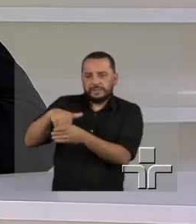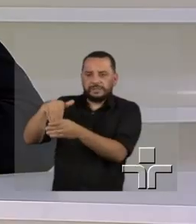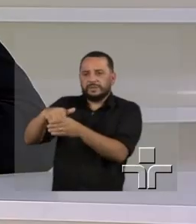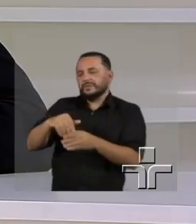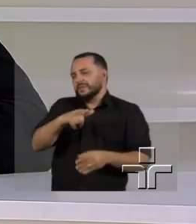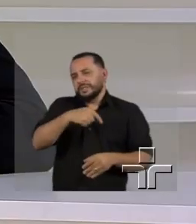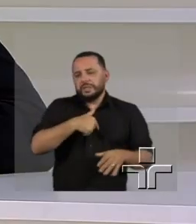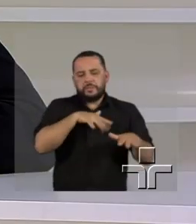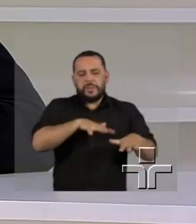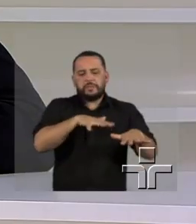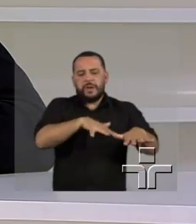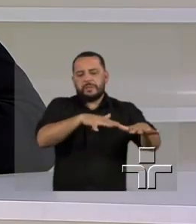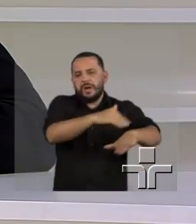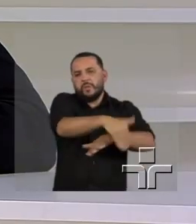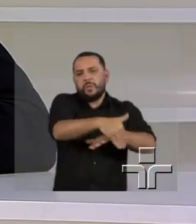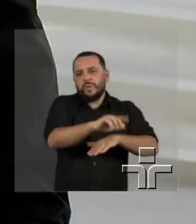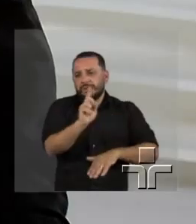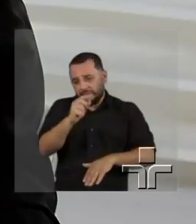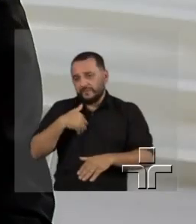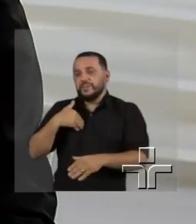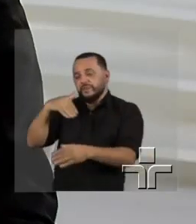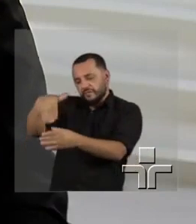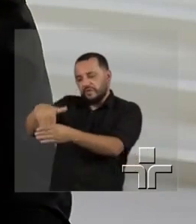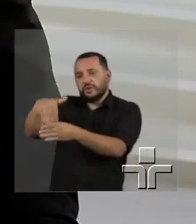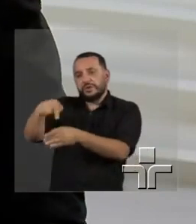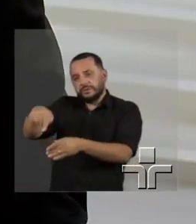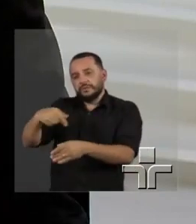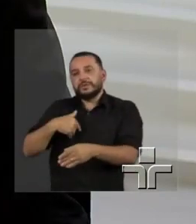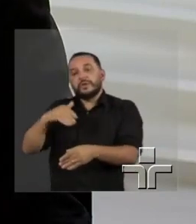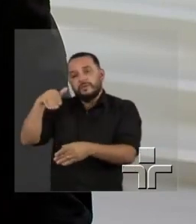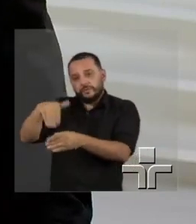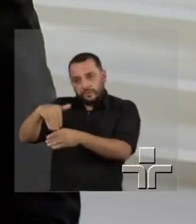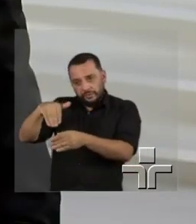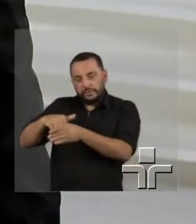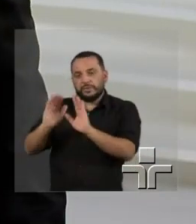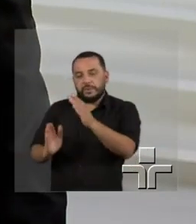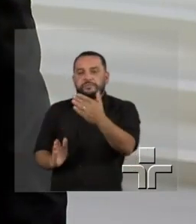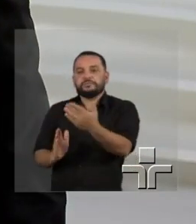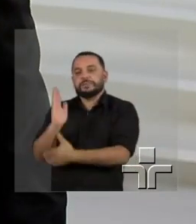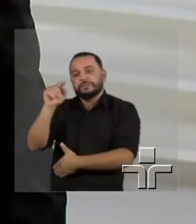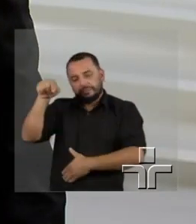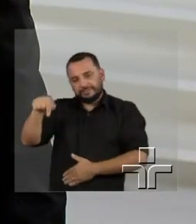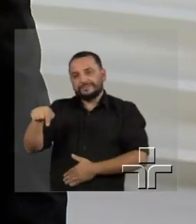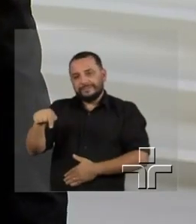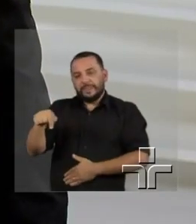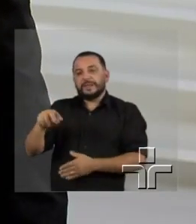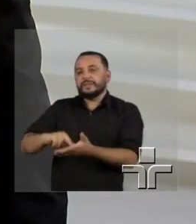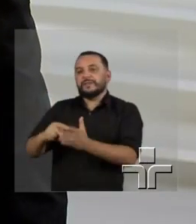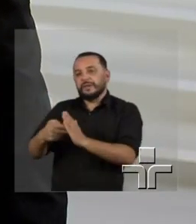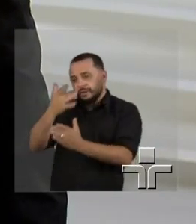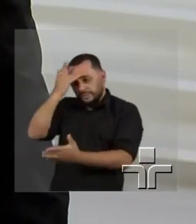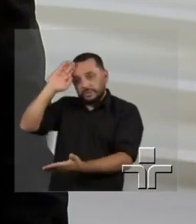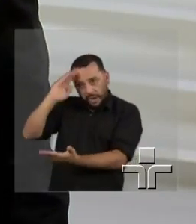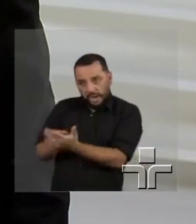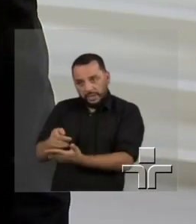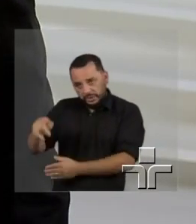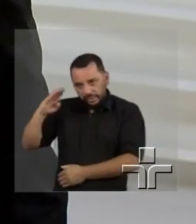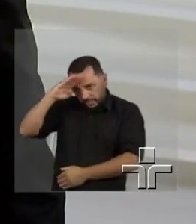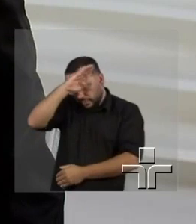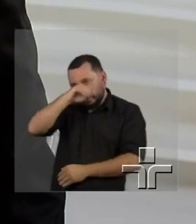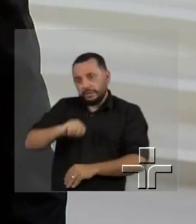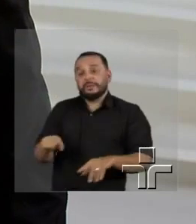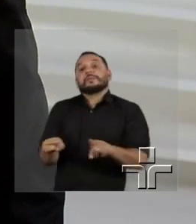problemas o senhor atribuiu uma característica pessoal e disse que o país está precisando de exemplos. Então, que futuro o senhor vê